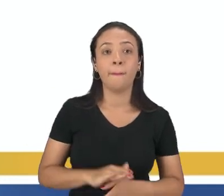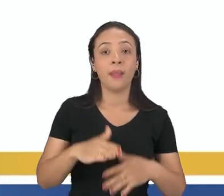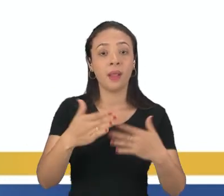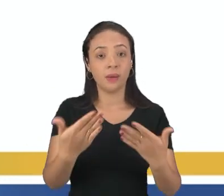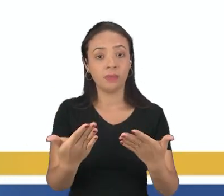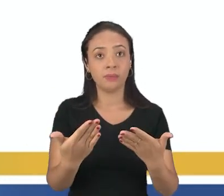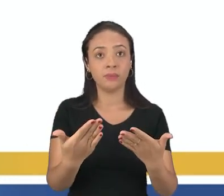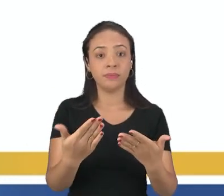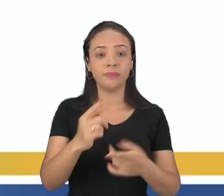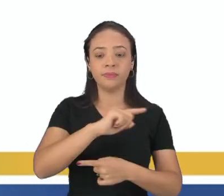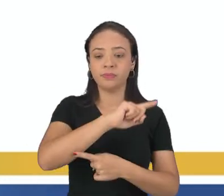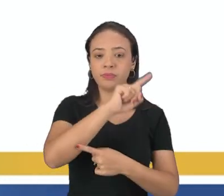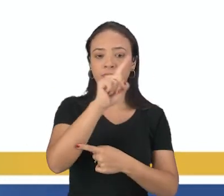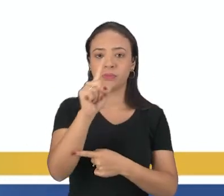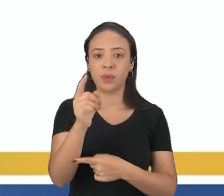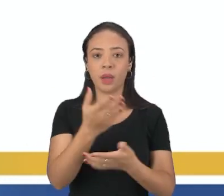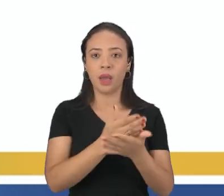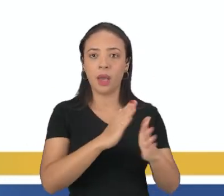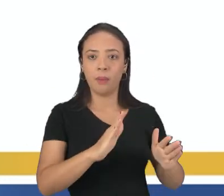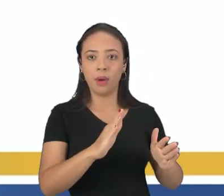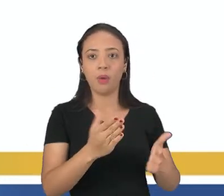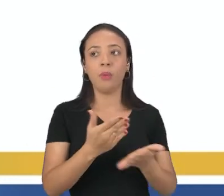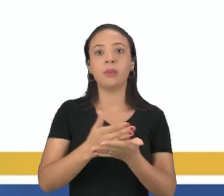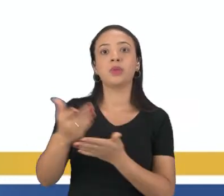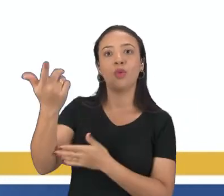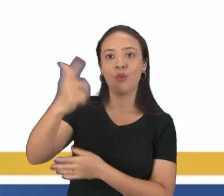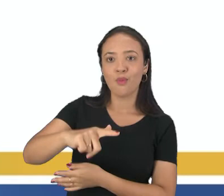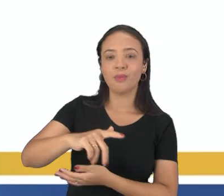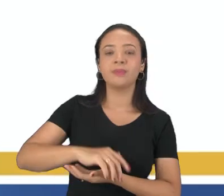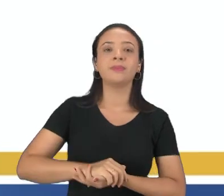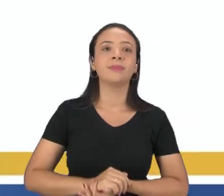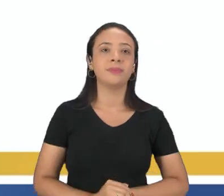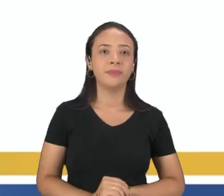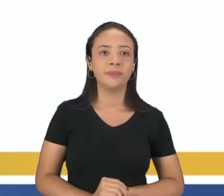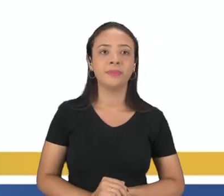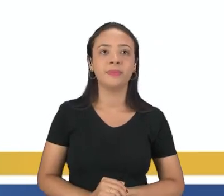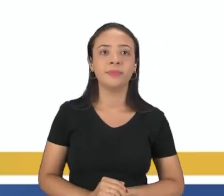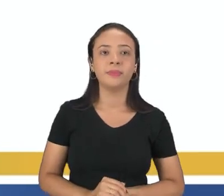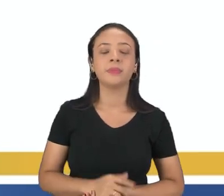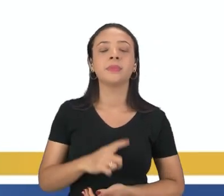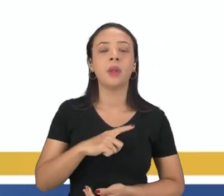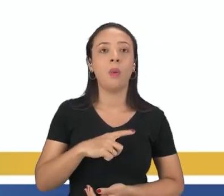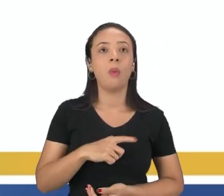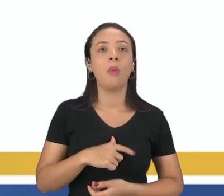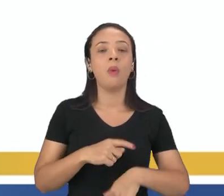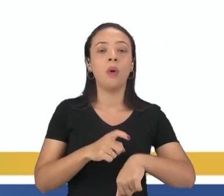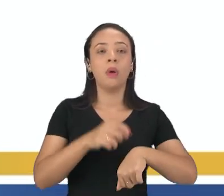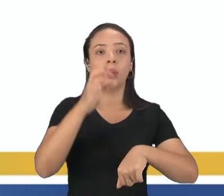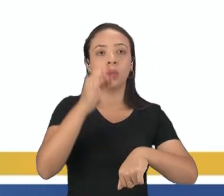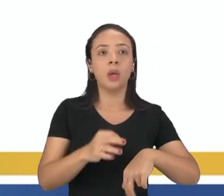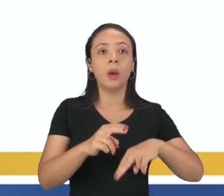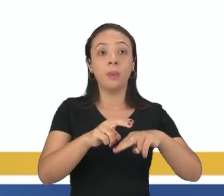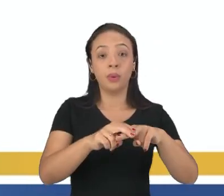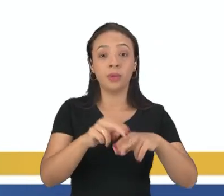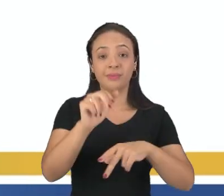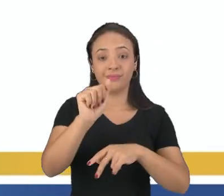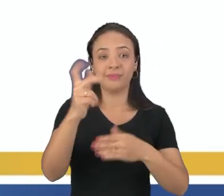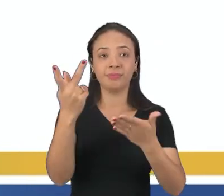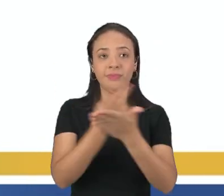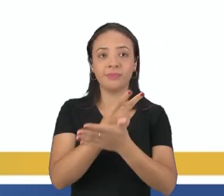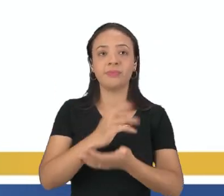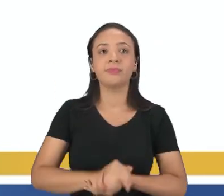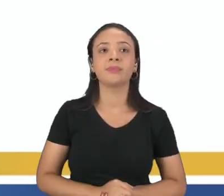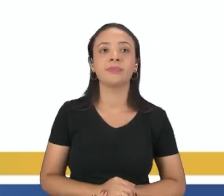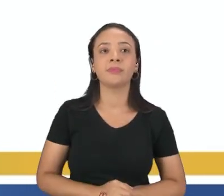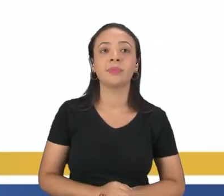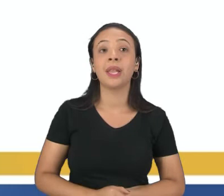seja, fechou um ciclo e inicia outro exato, né? Então, aí eu tenho uma hora exata, então eu posso descartar a alternativa A e